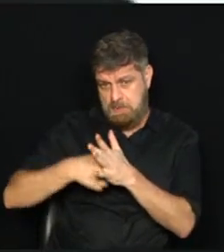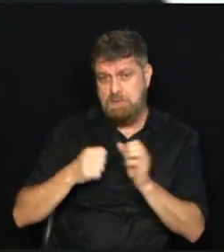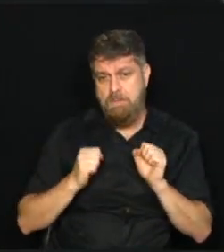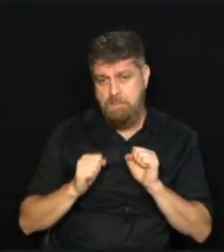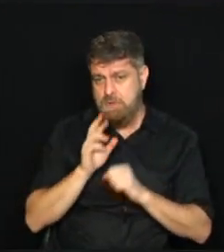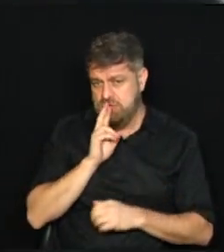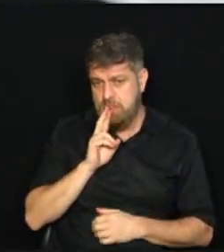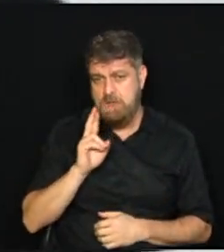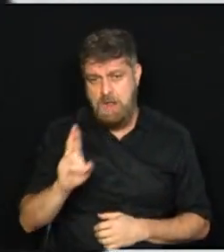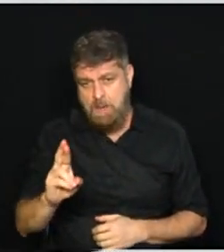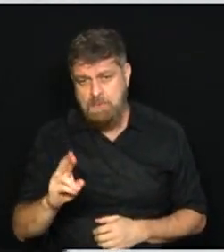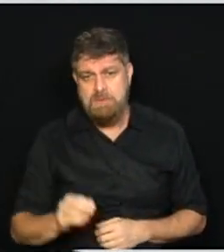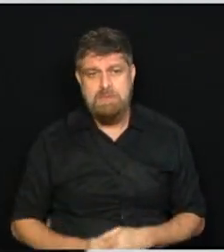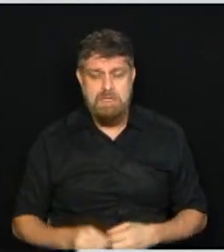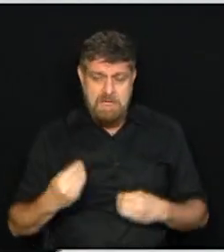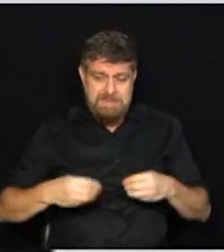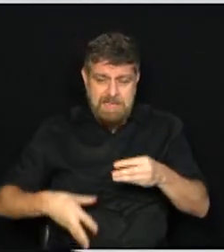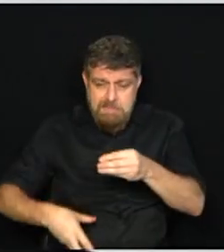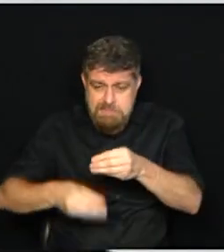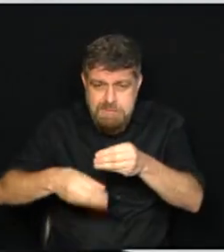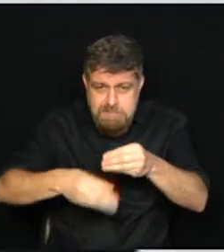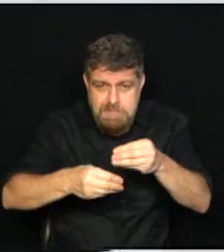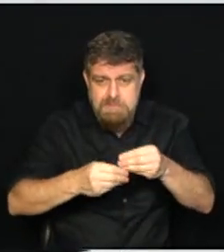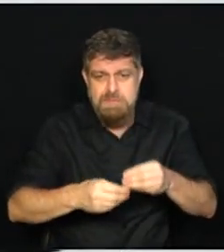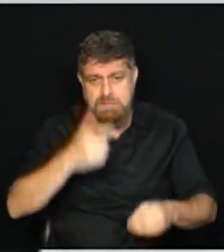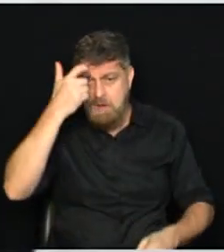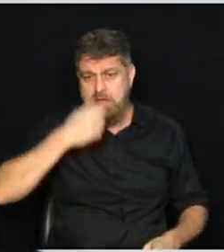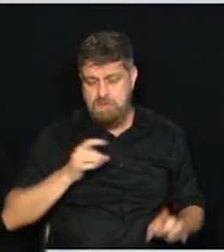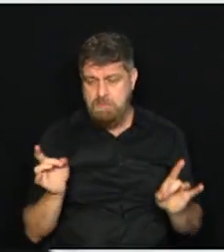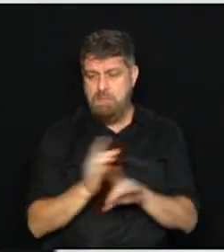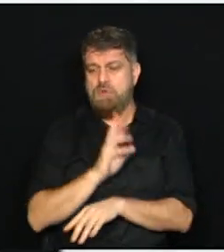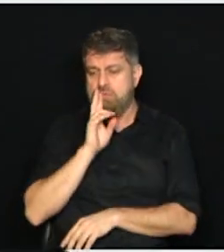responder, ou precisar de alguma informação além dessa.